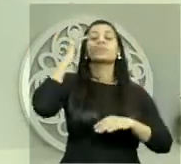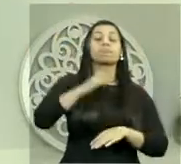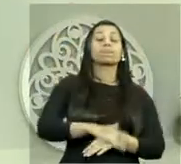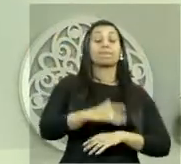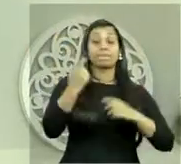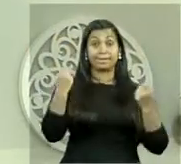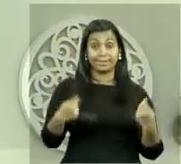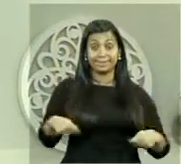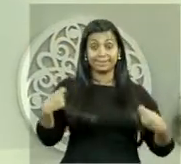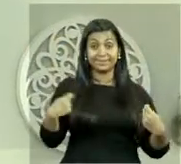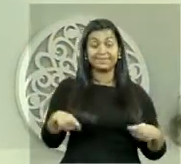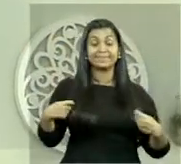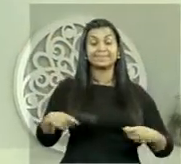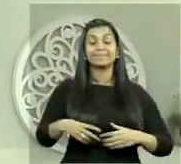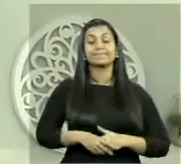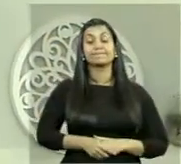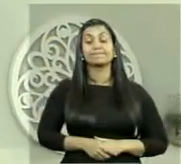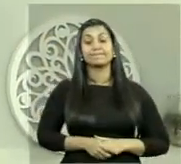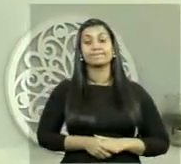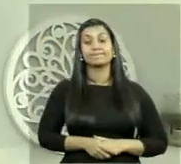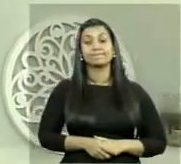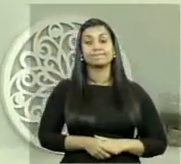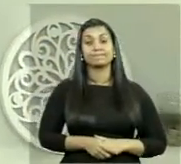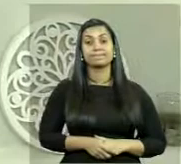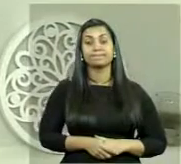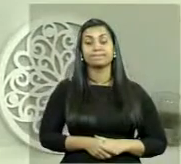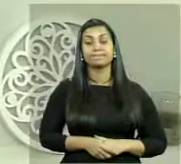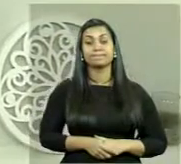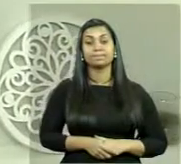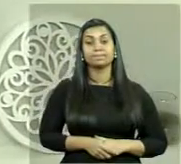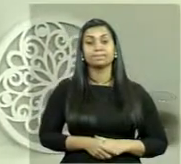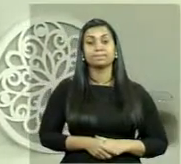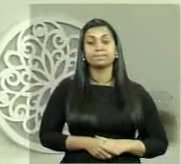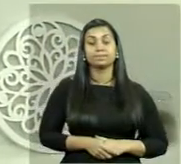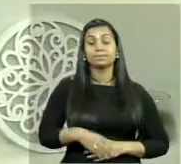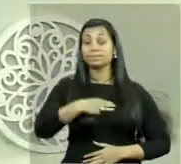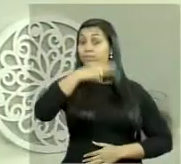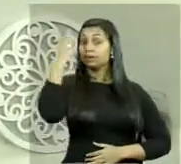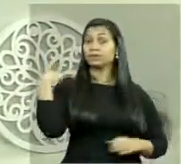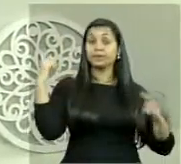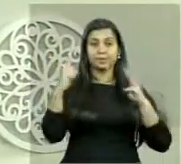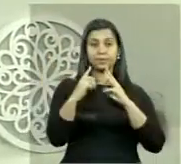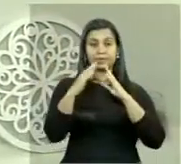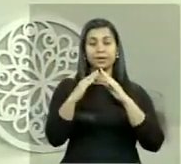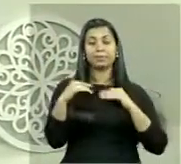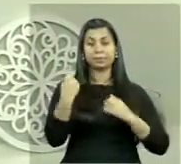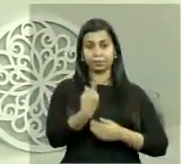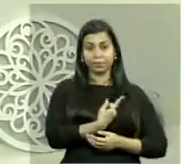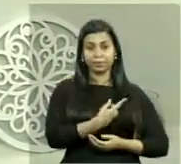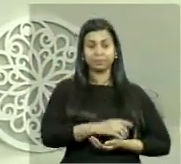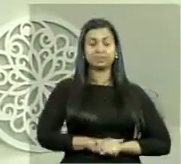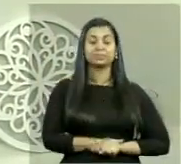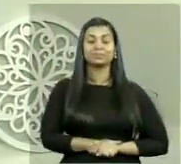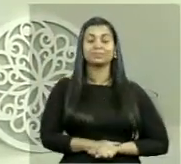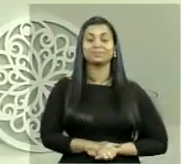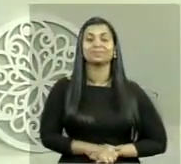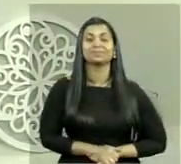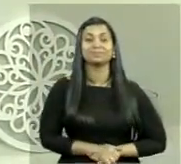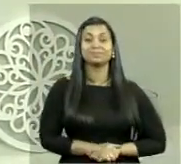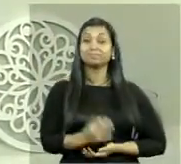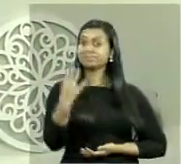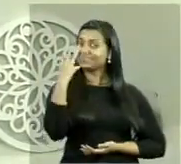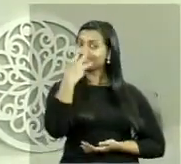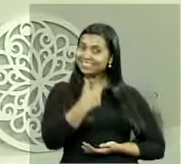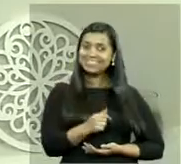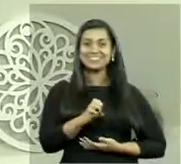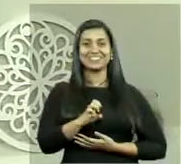almas todas para o céu e socorrei principalmente as que mais precisarem. Nossa Senhora de Fátima, rogai por nós. Que